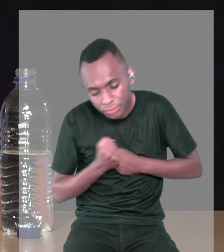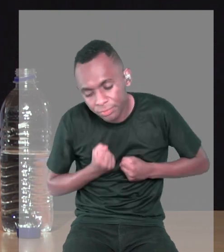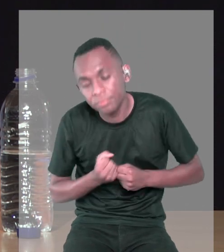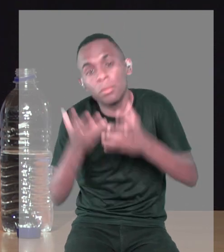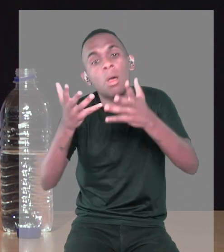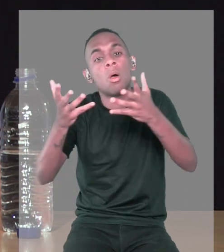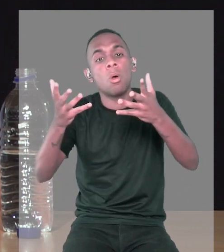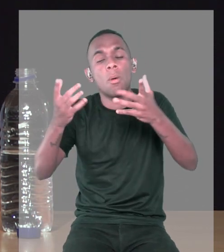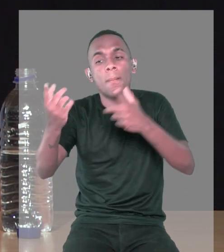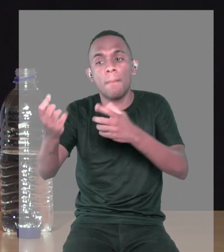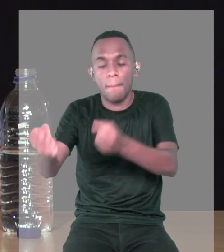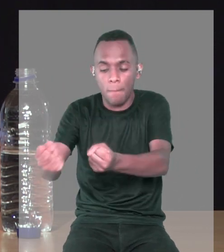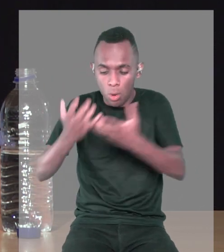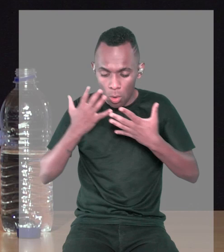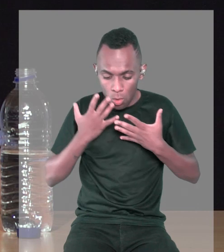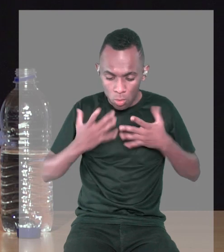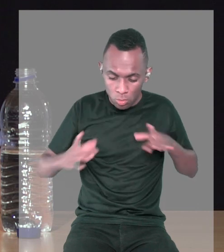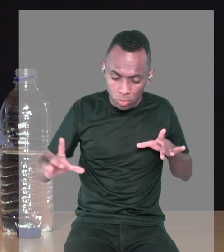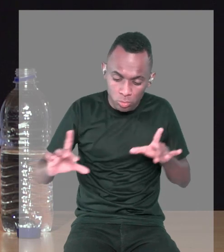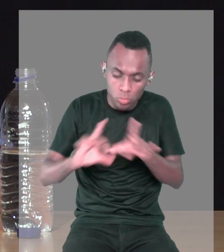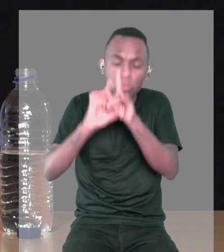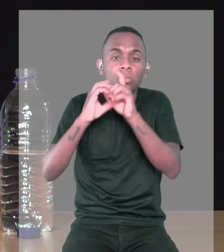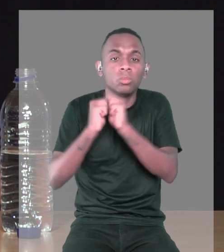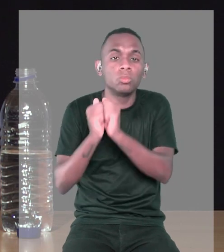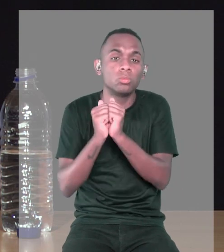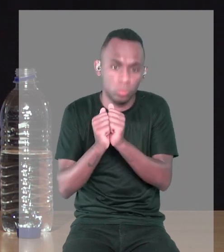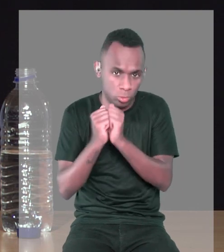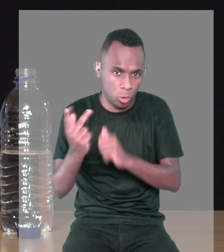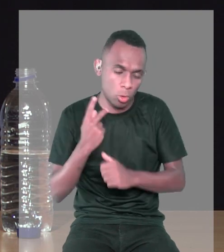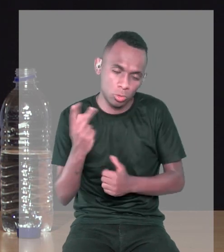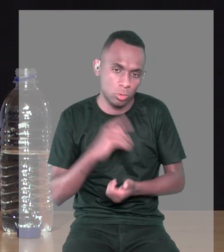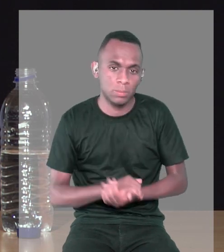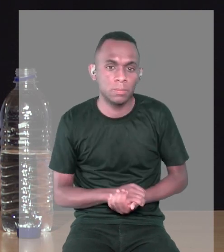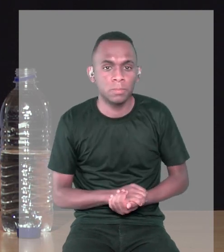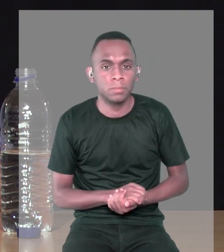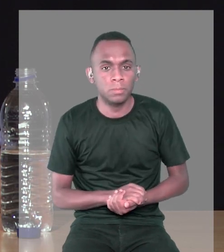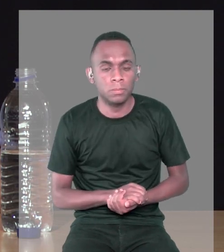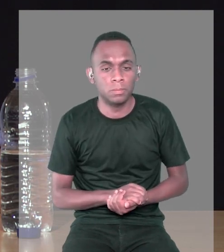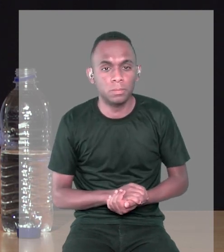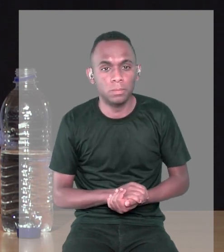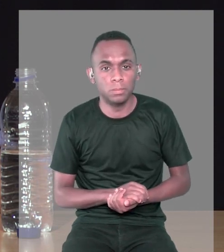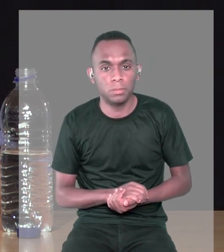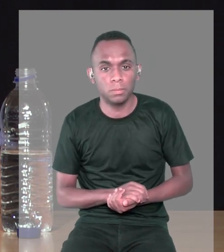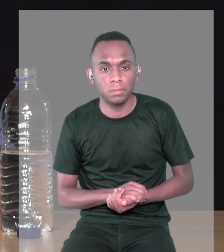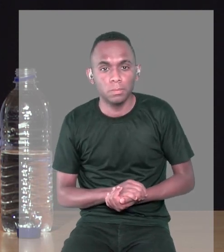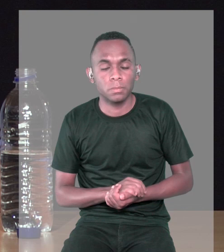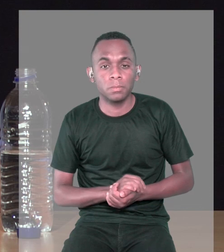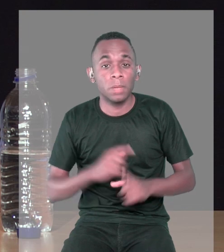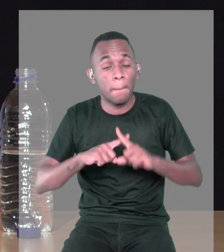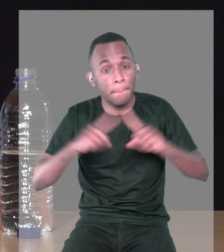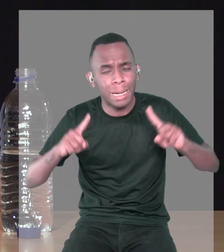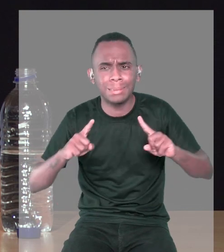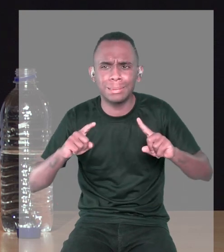nos doamos inteiramente um ao outro. Mas